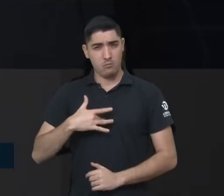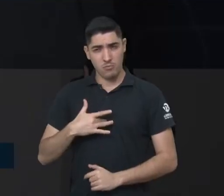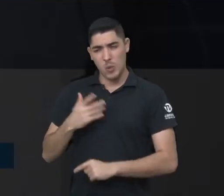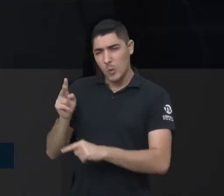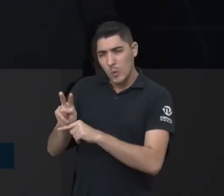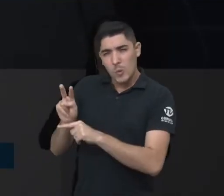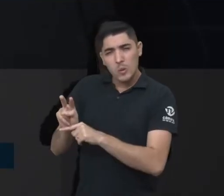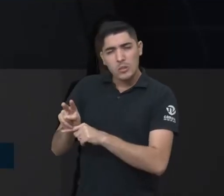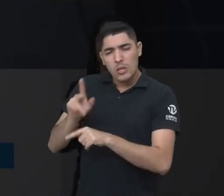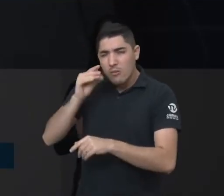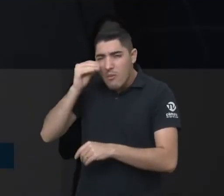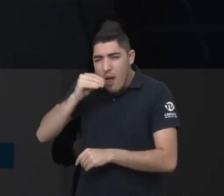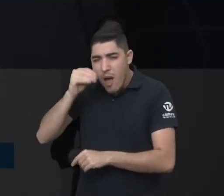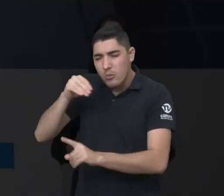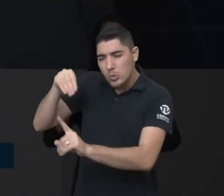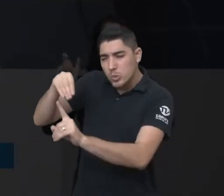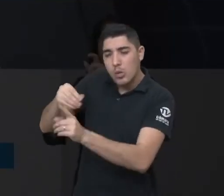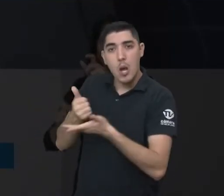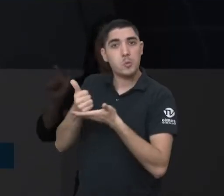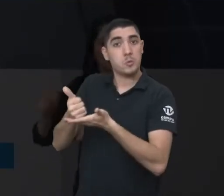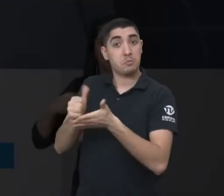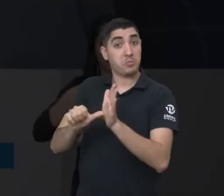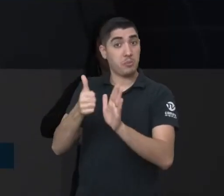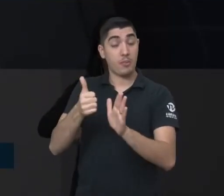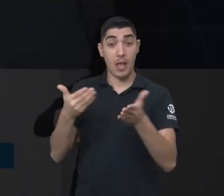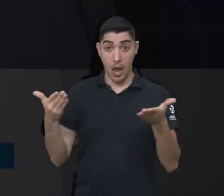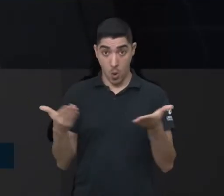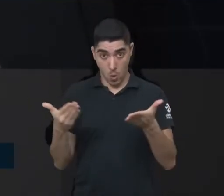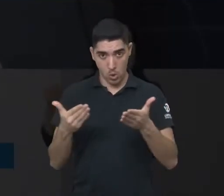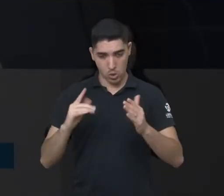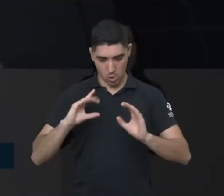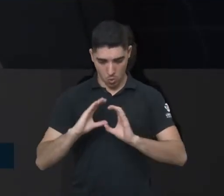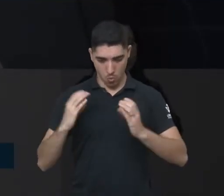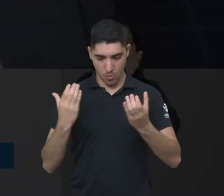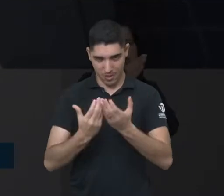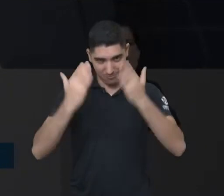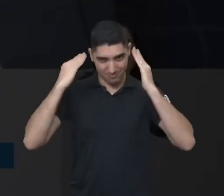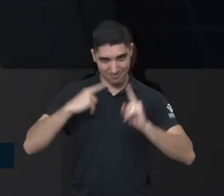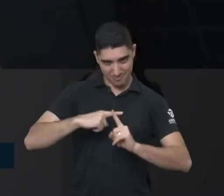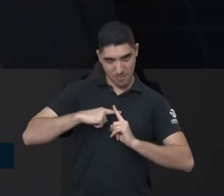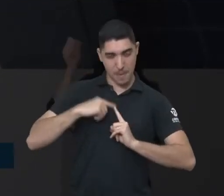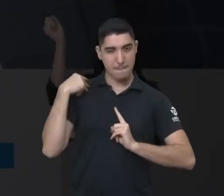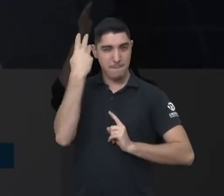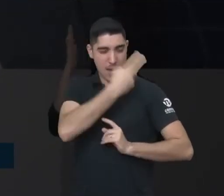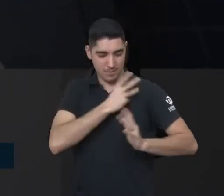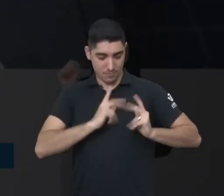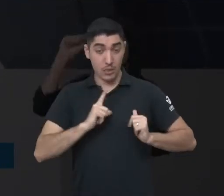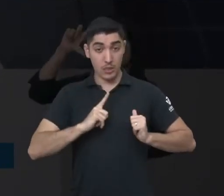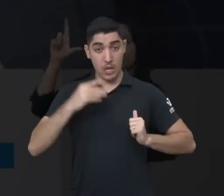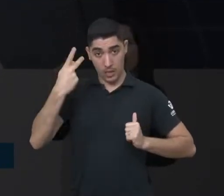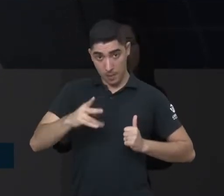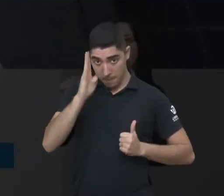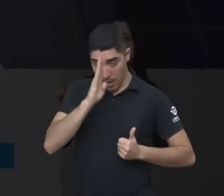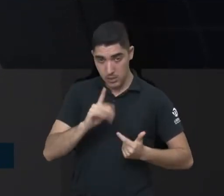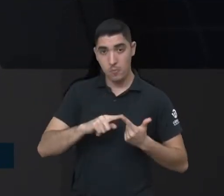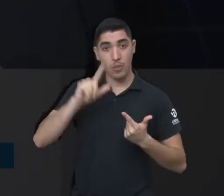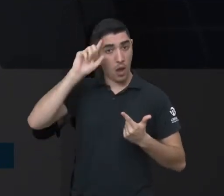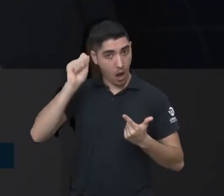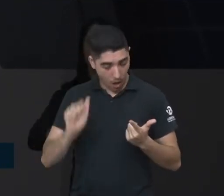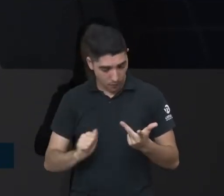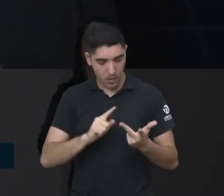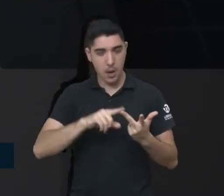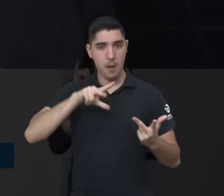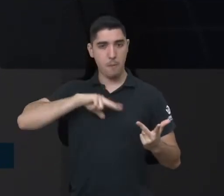As irmãs pequenas missionárias hoje estão presentes no Brasil, na África, em Portugal e